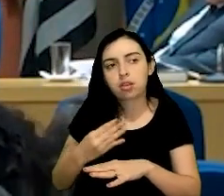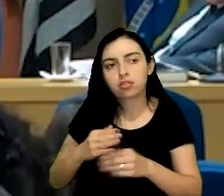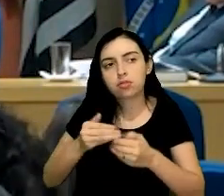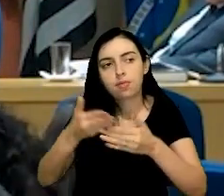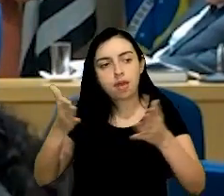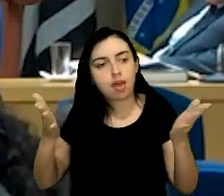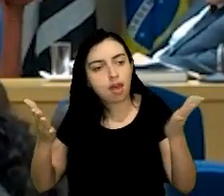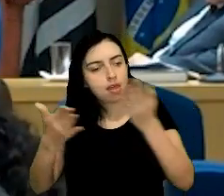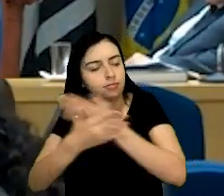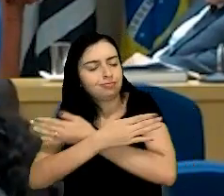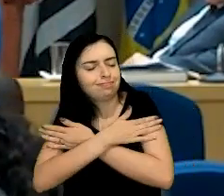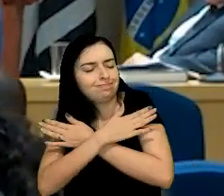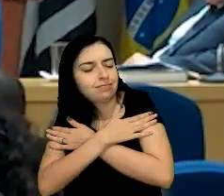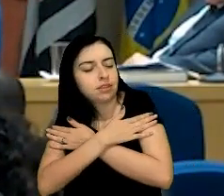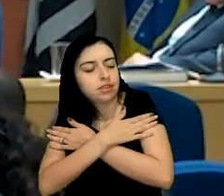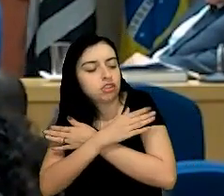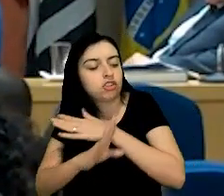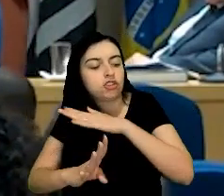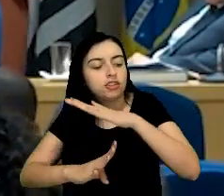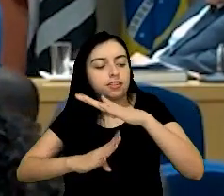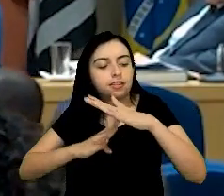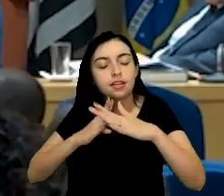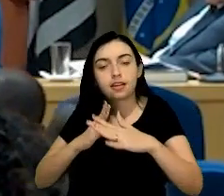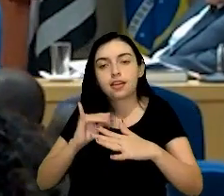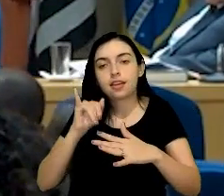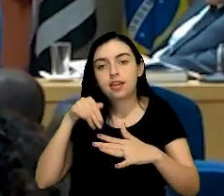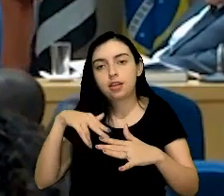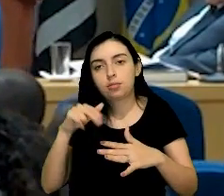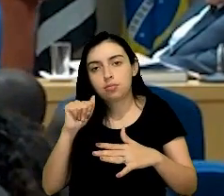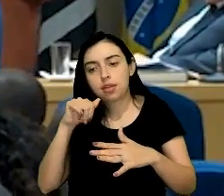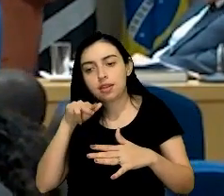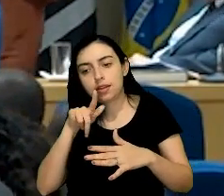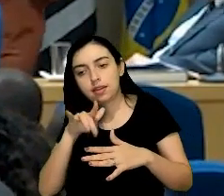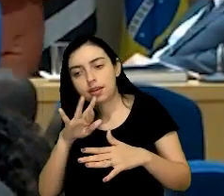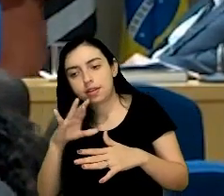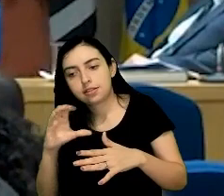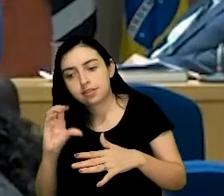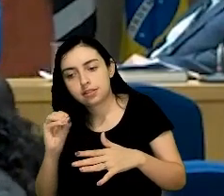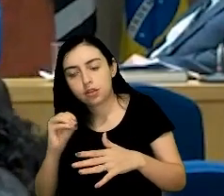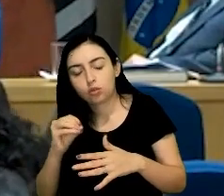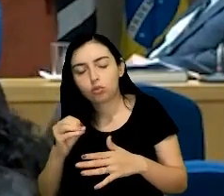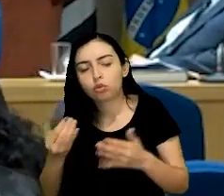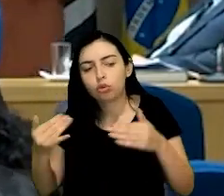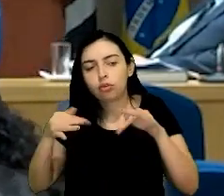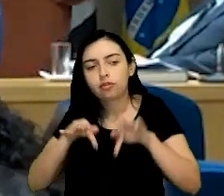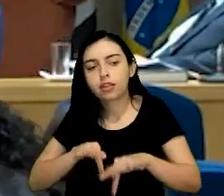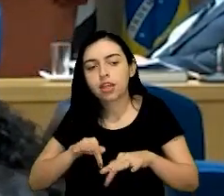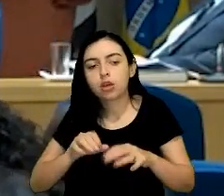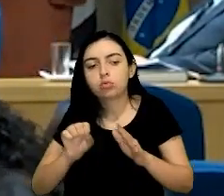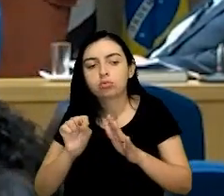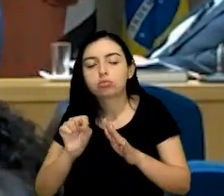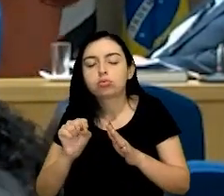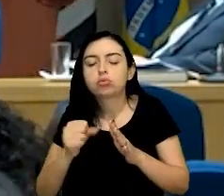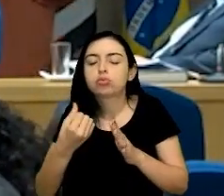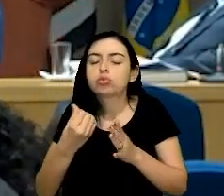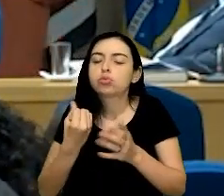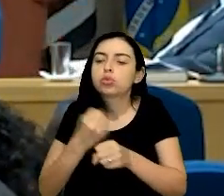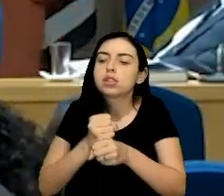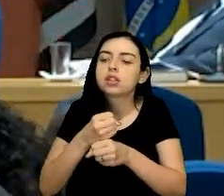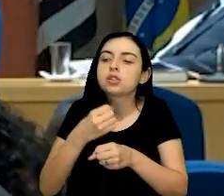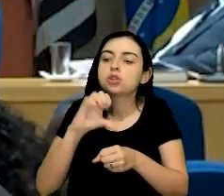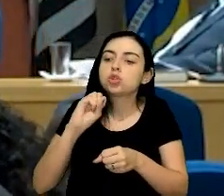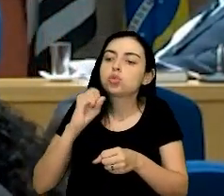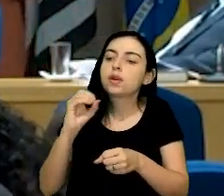de imigração. No final dos anos 80, nós vamos ter muitas notícias no jornal do